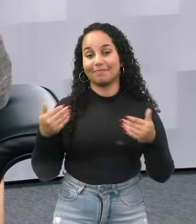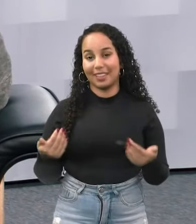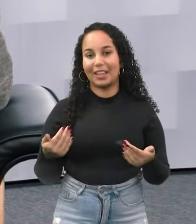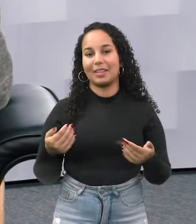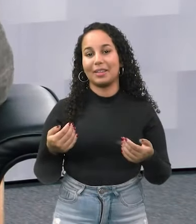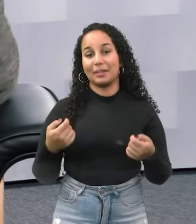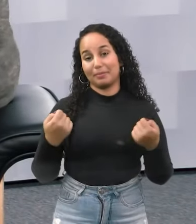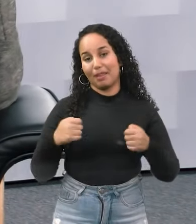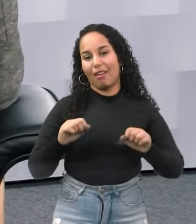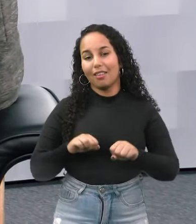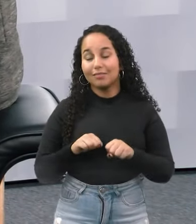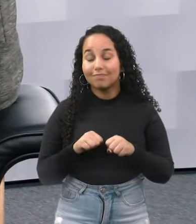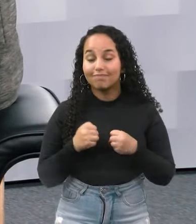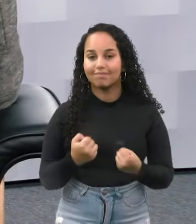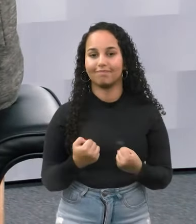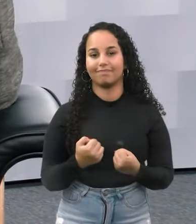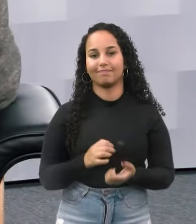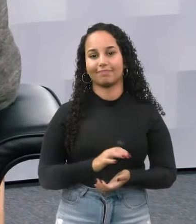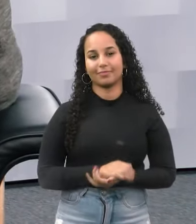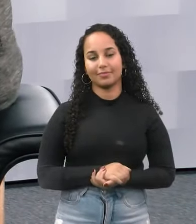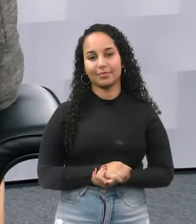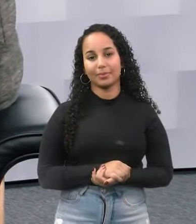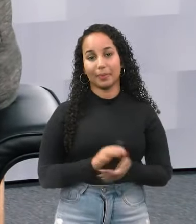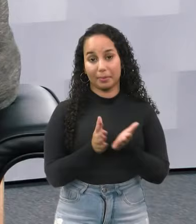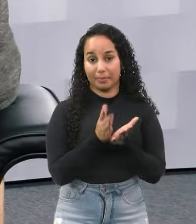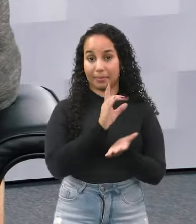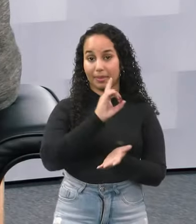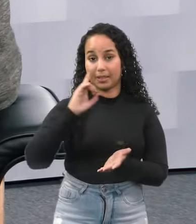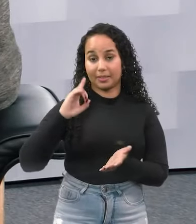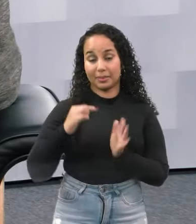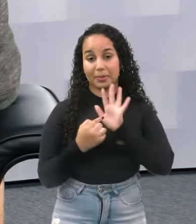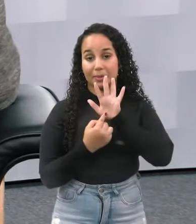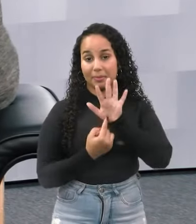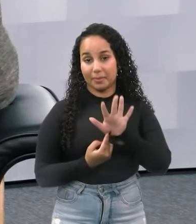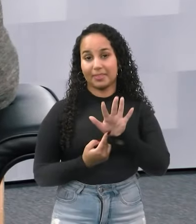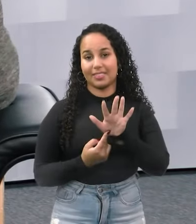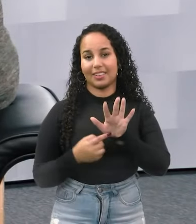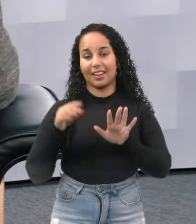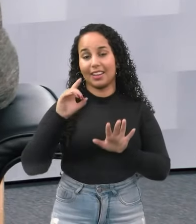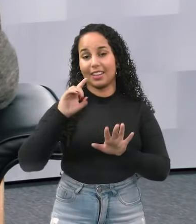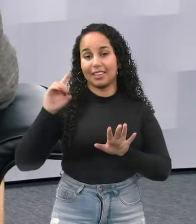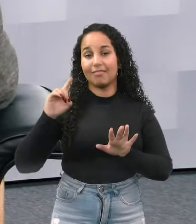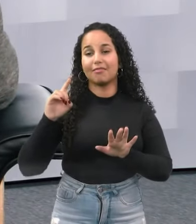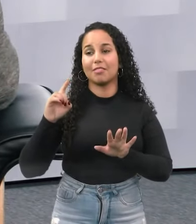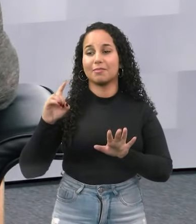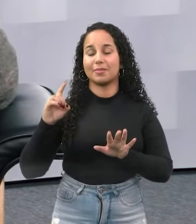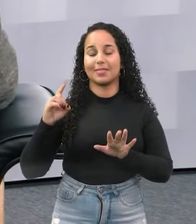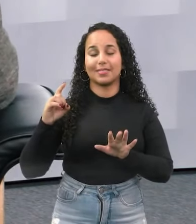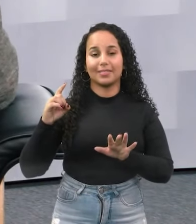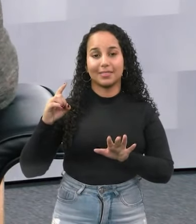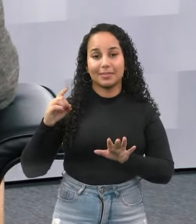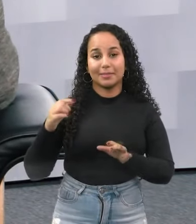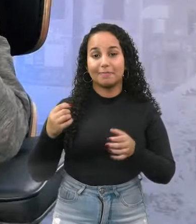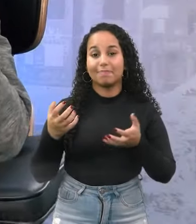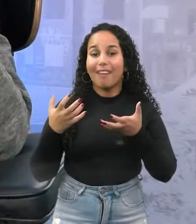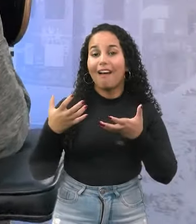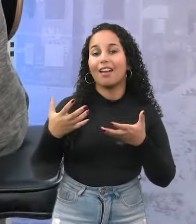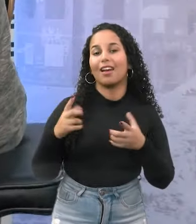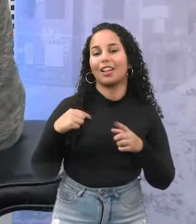prova. A Bíblia diz que Deus prova os corações. A Bíblia diz que Deus provou o povo de